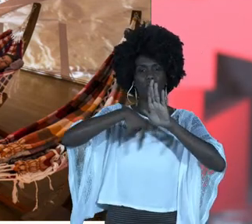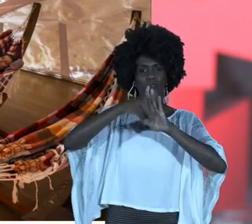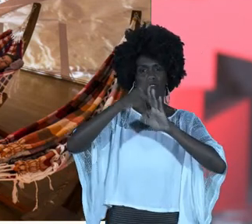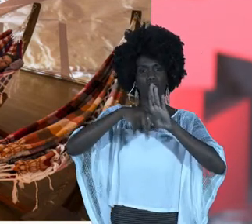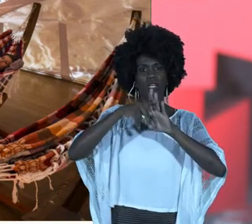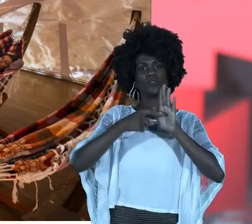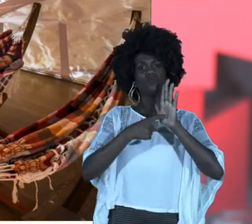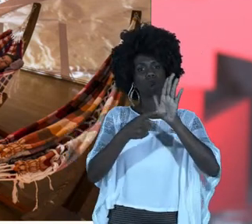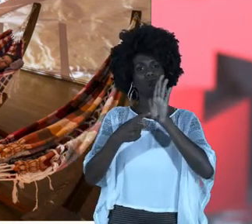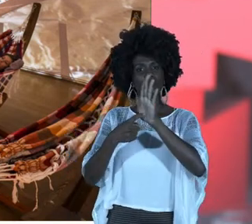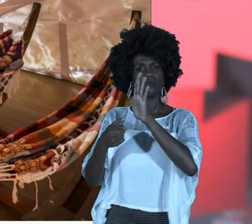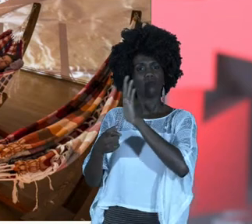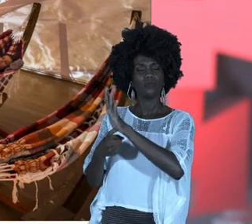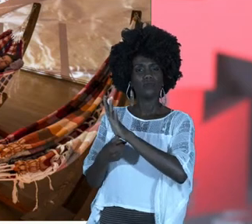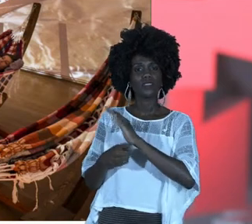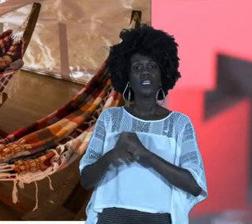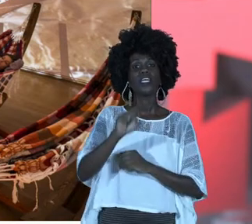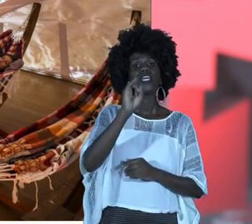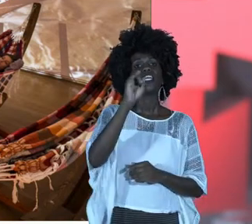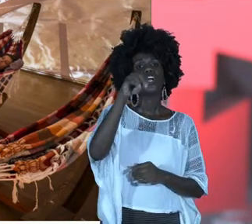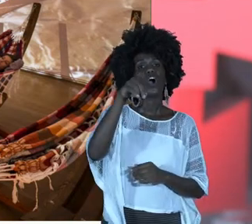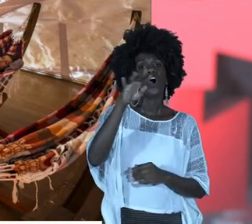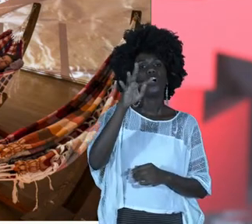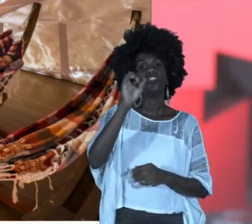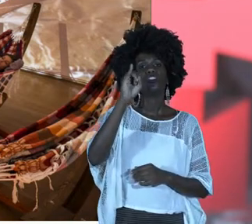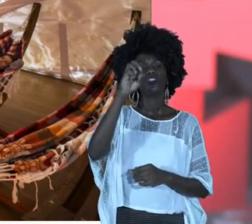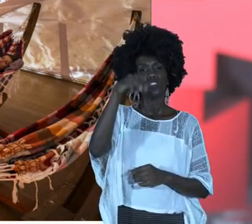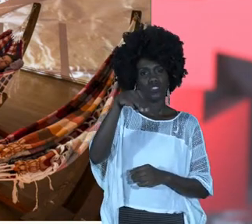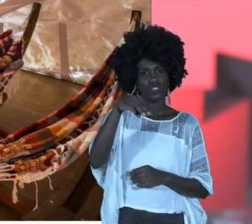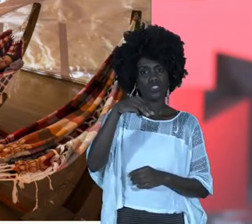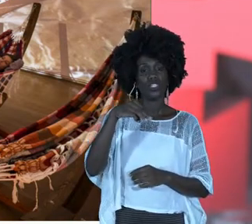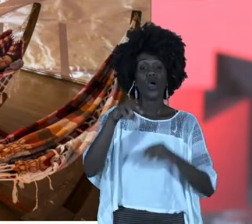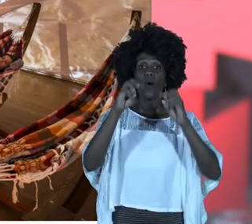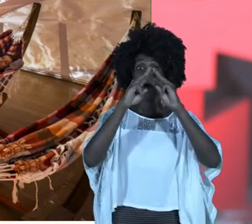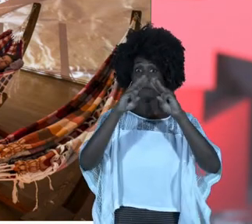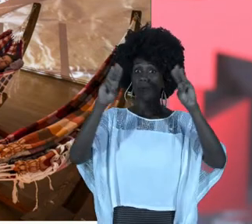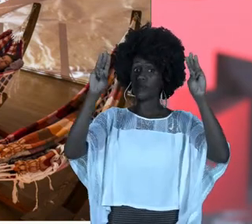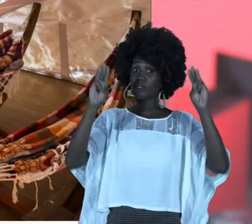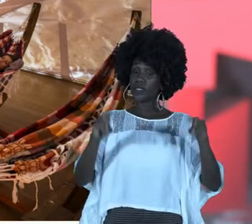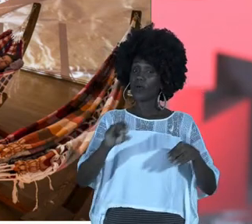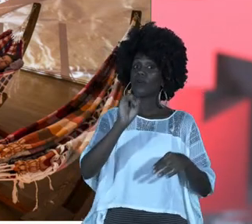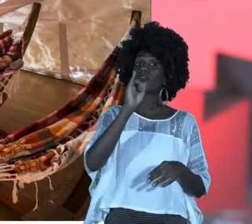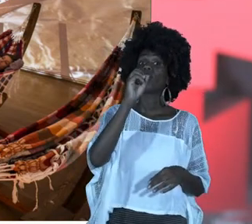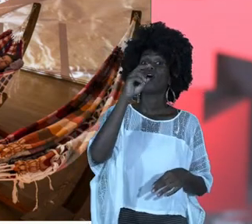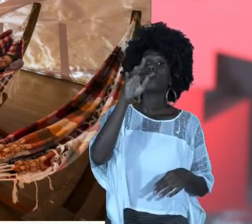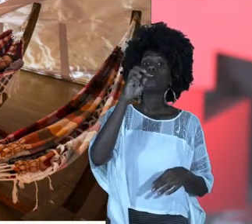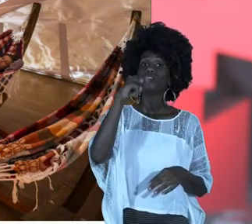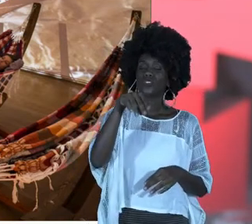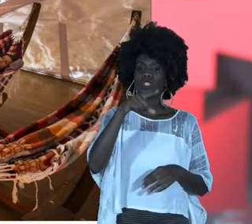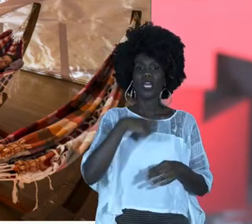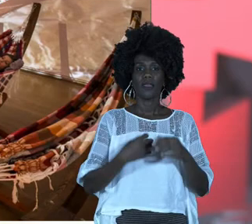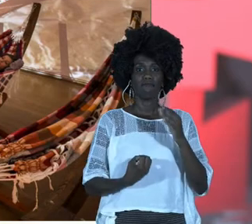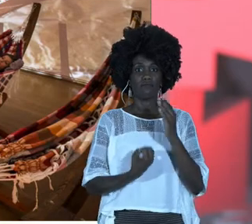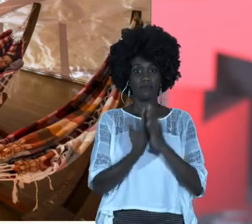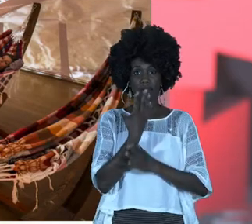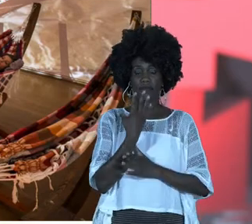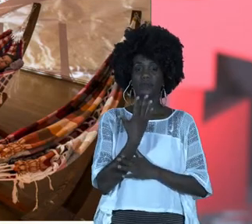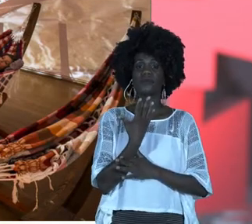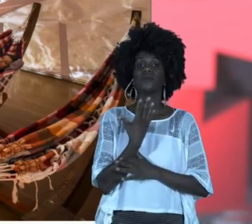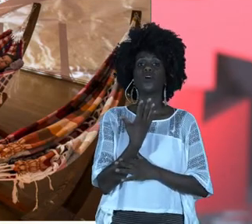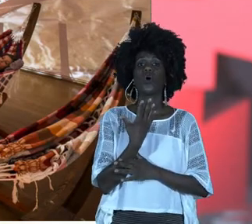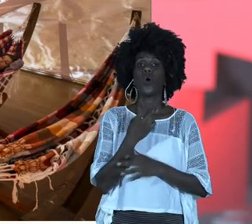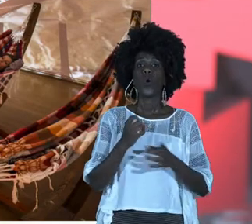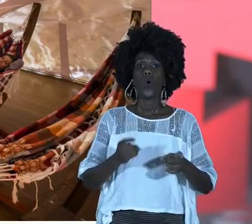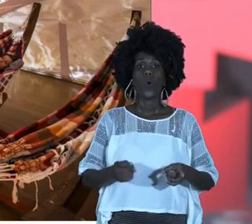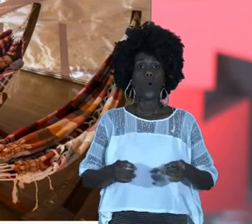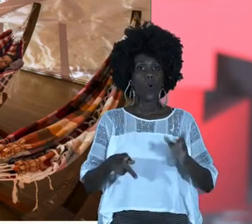faz. E o Inhotim, o Museu Inhotim, ele monta uma